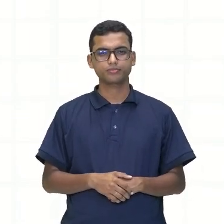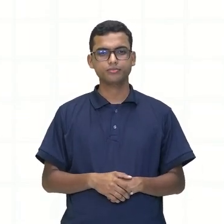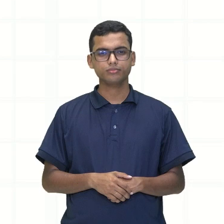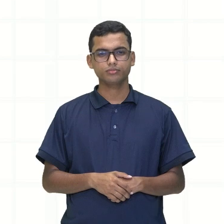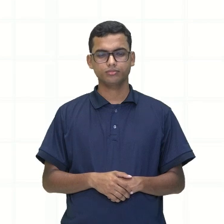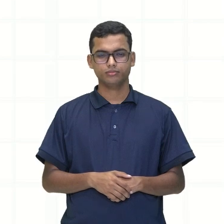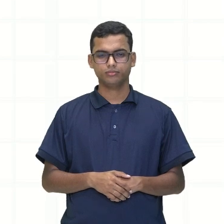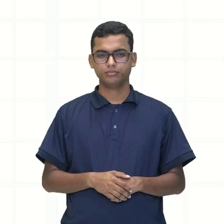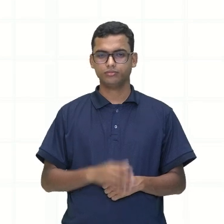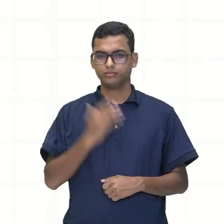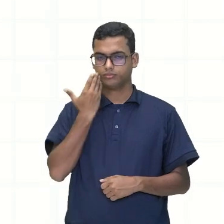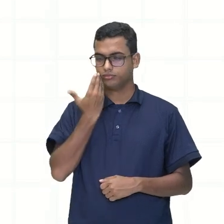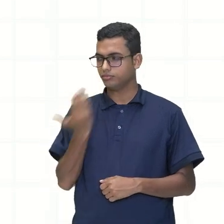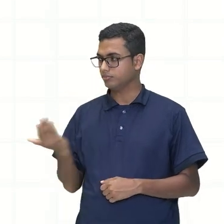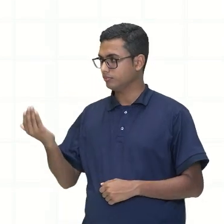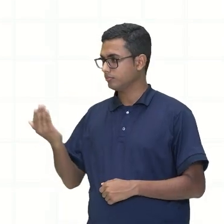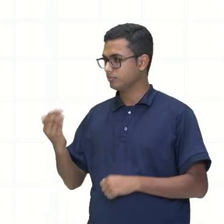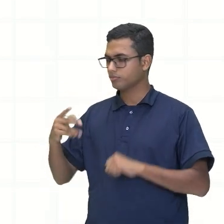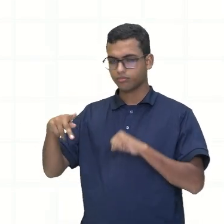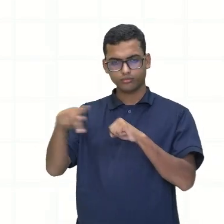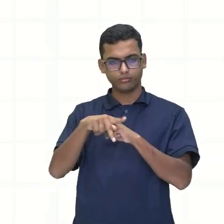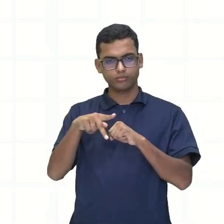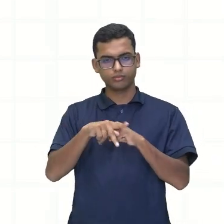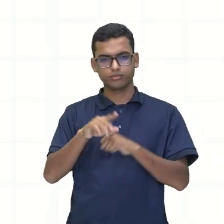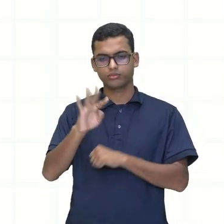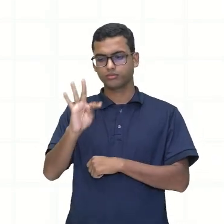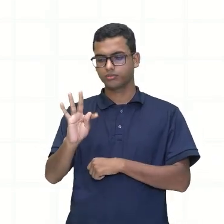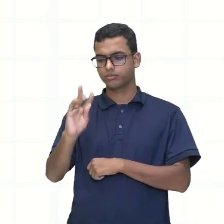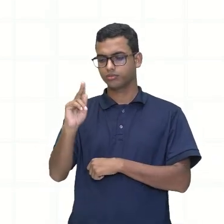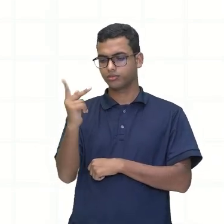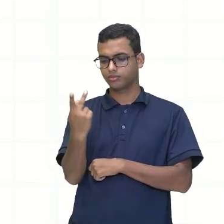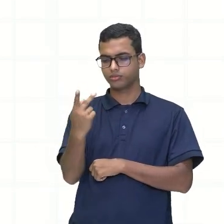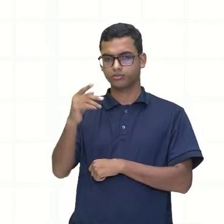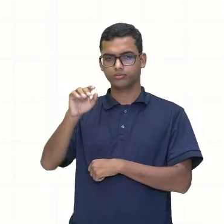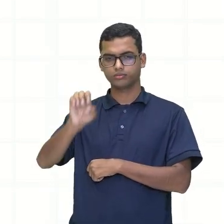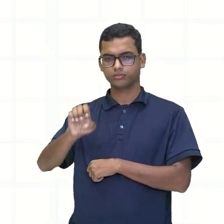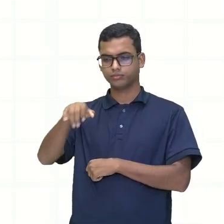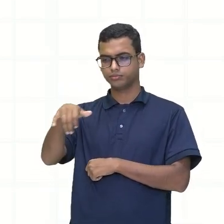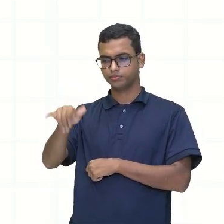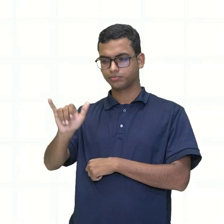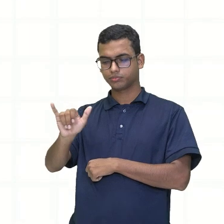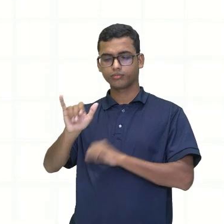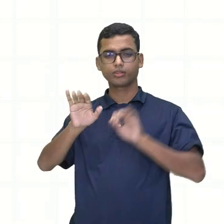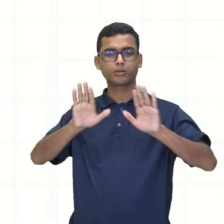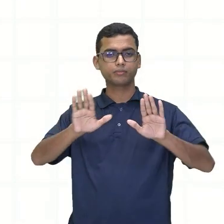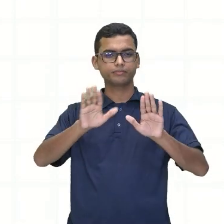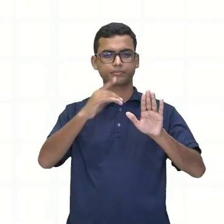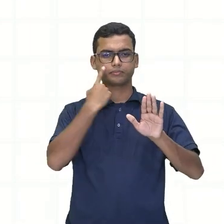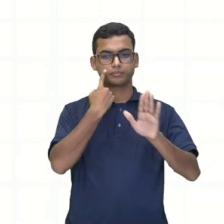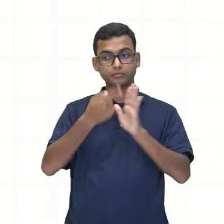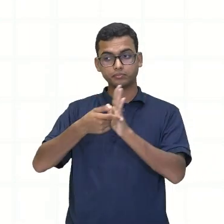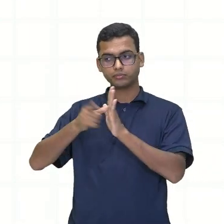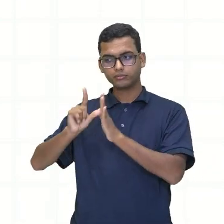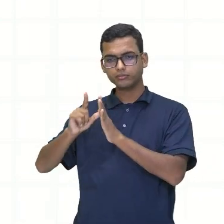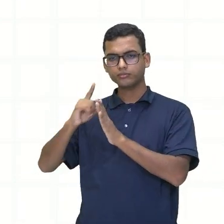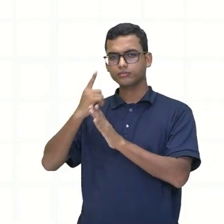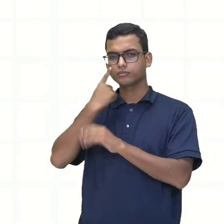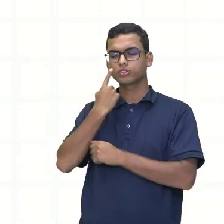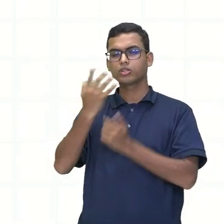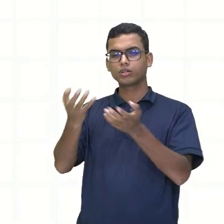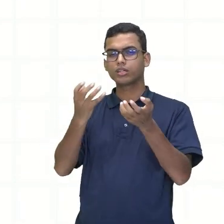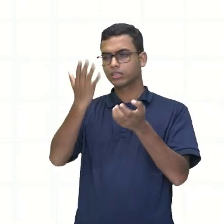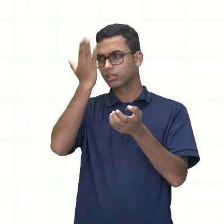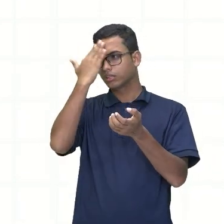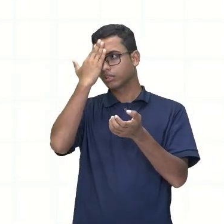they, ok? E agora eu quero saber onde. Antes eu queria saber aonde eles foram.